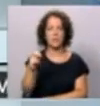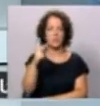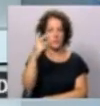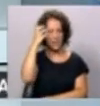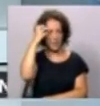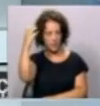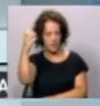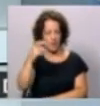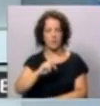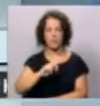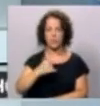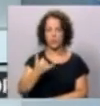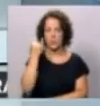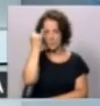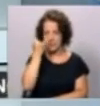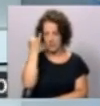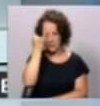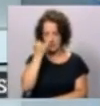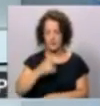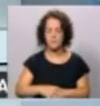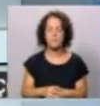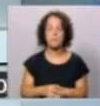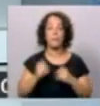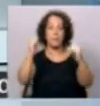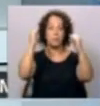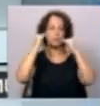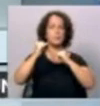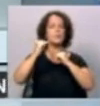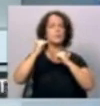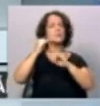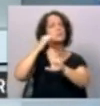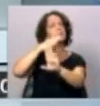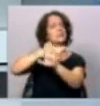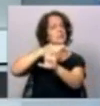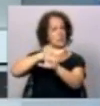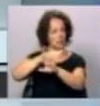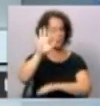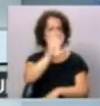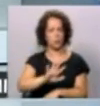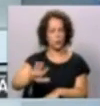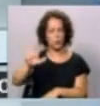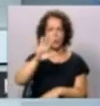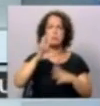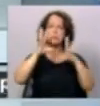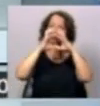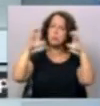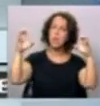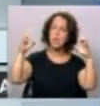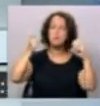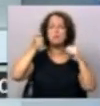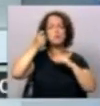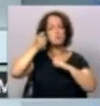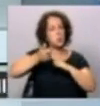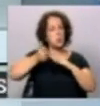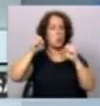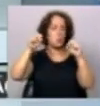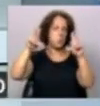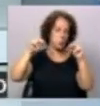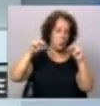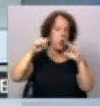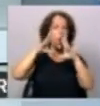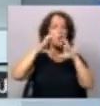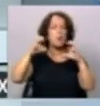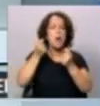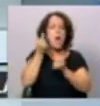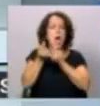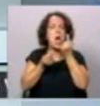e 32 em Bragança. Para a região centro, então também, um dia de céu pouco nublado ou limpo, como referi ainda, nebulosidade baixa, neblinas